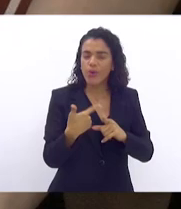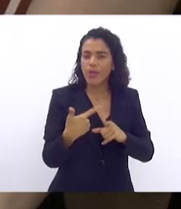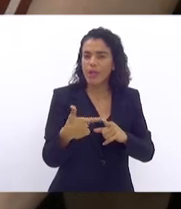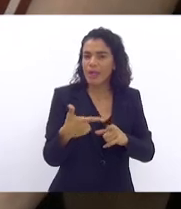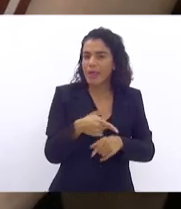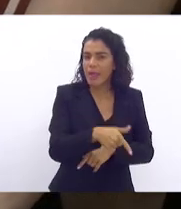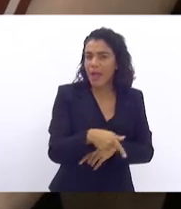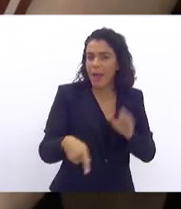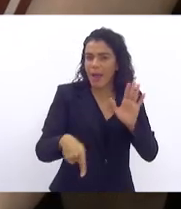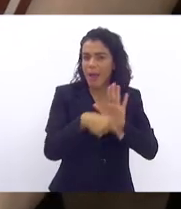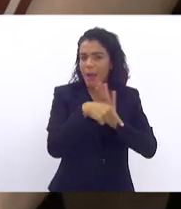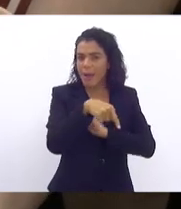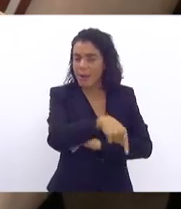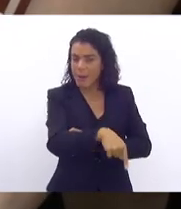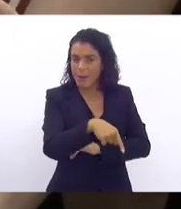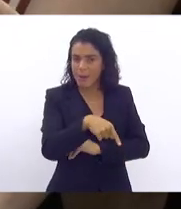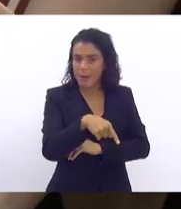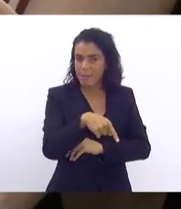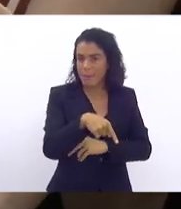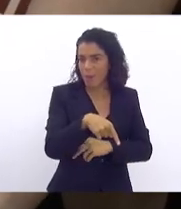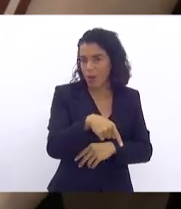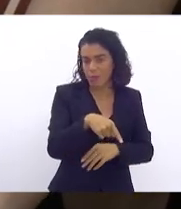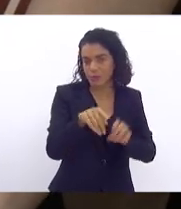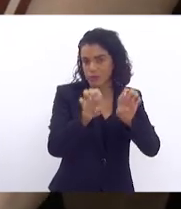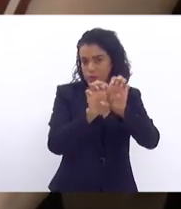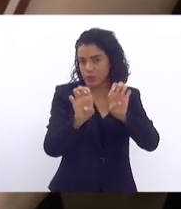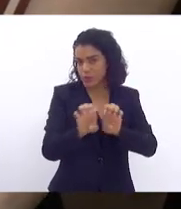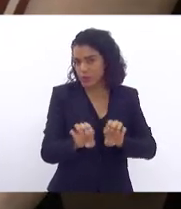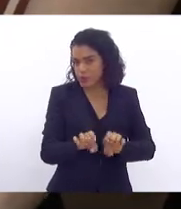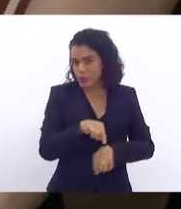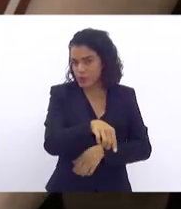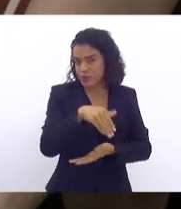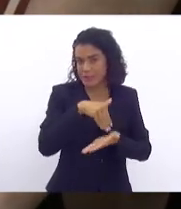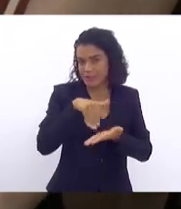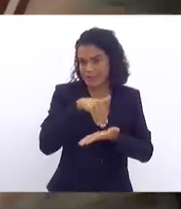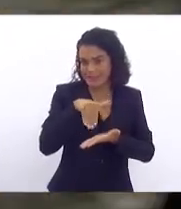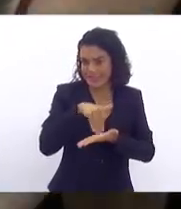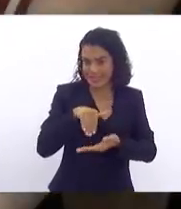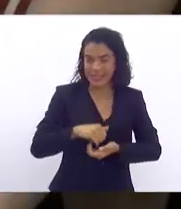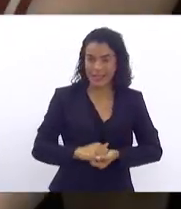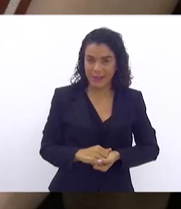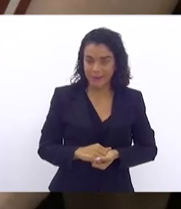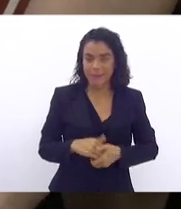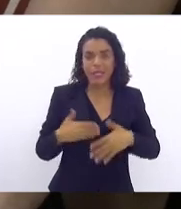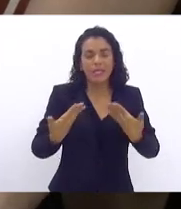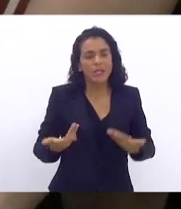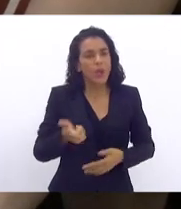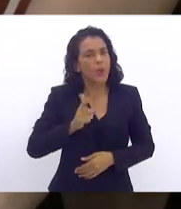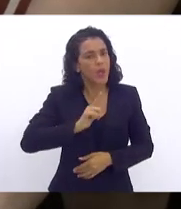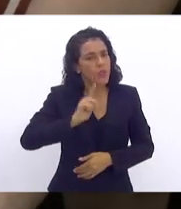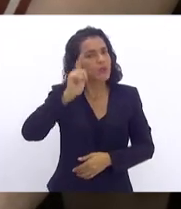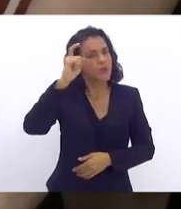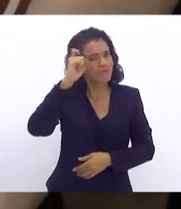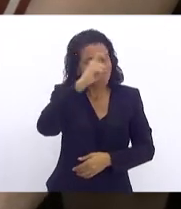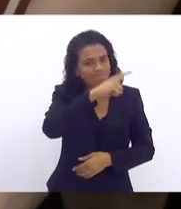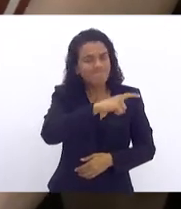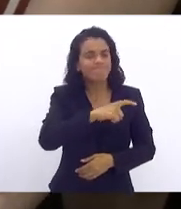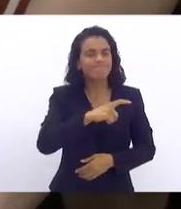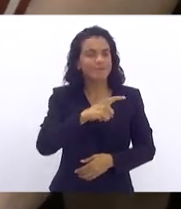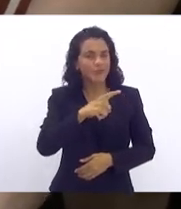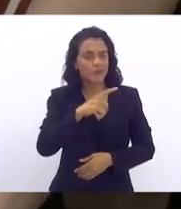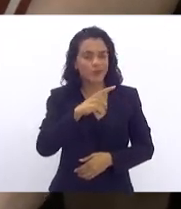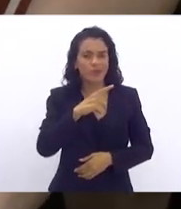a própria poder e a própria estrutura daquela secretaria. Então, tem uma grande dificuldade